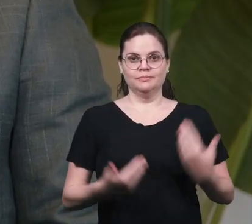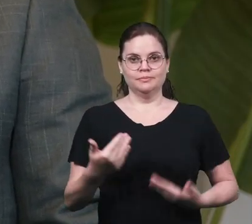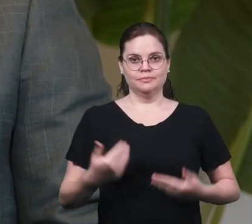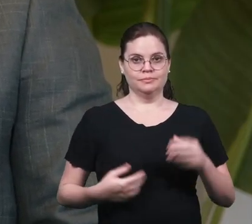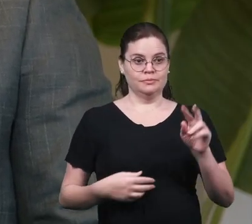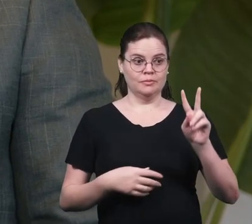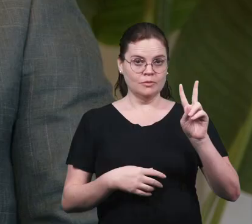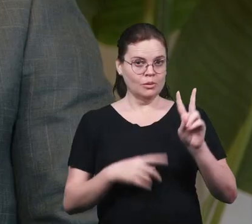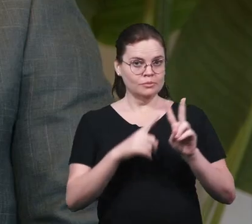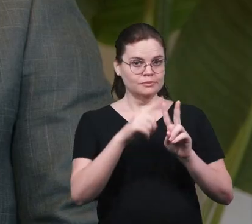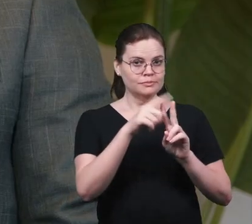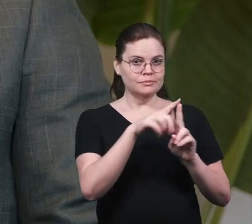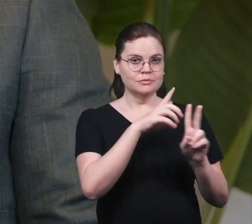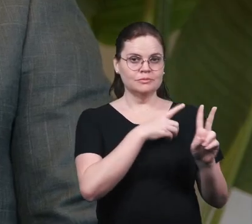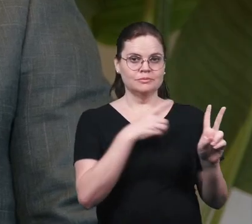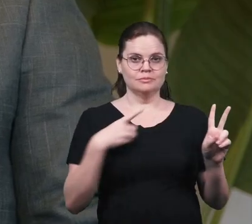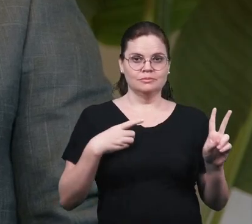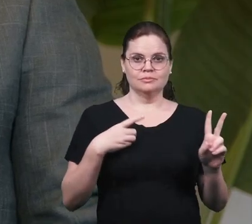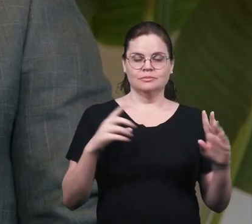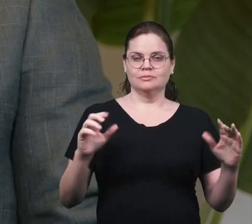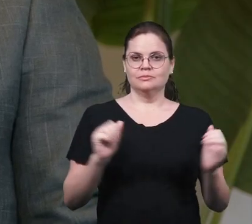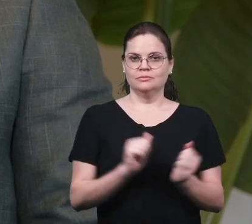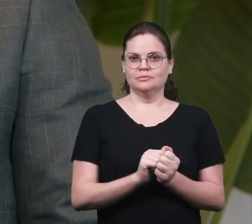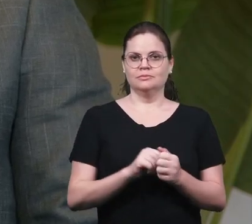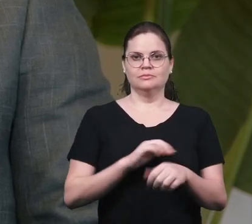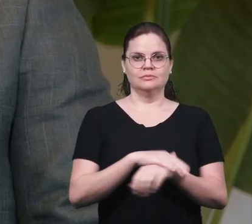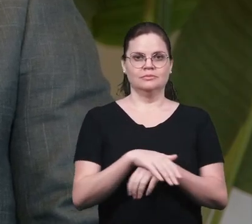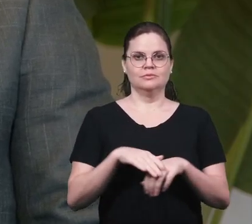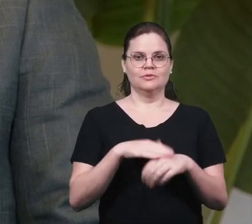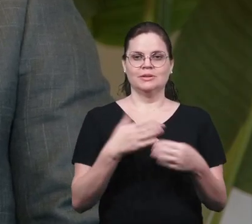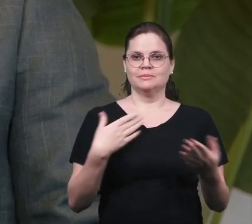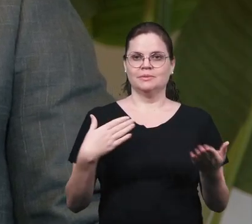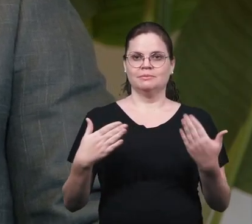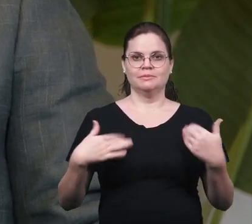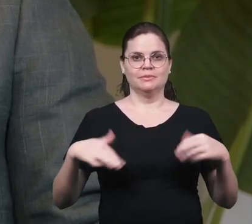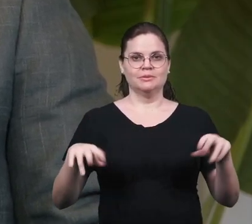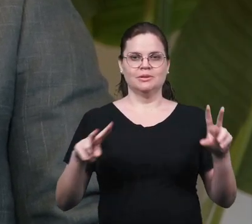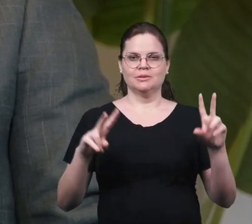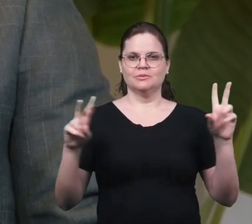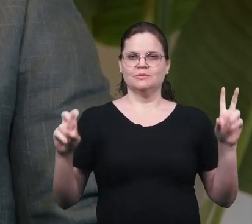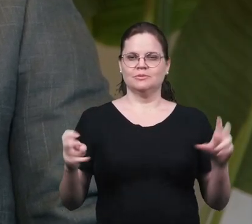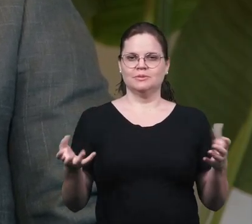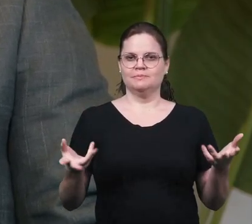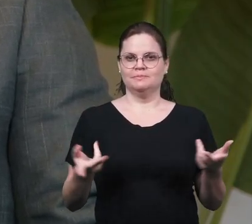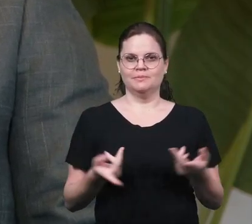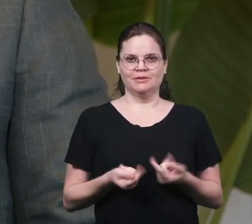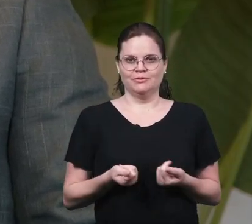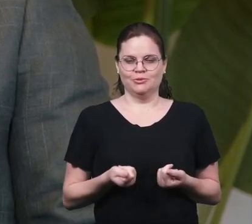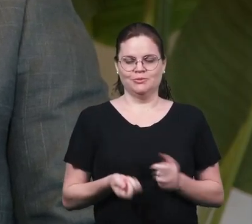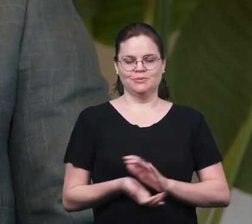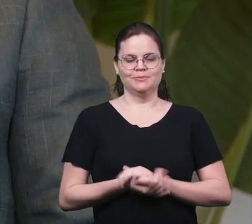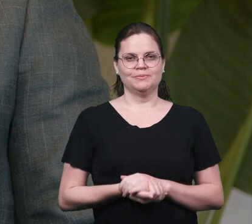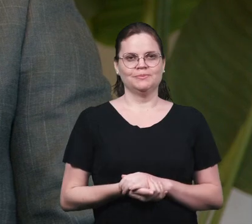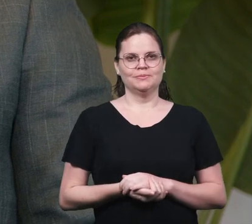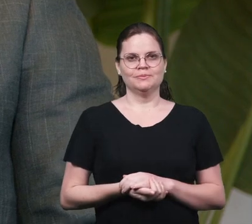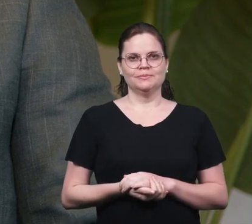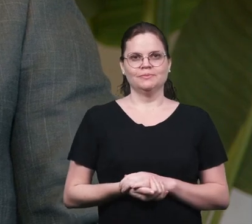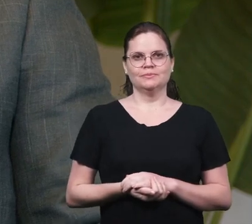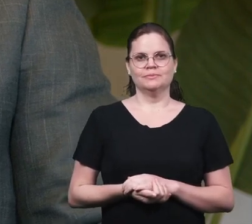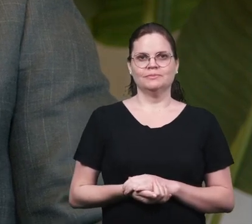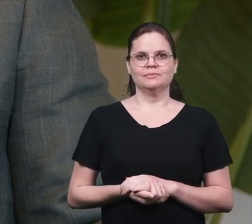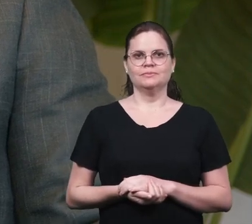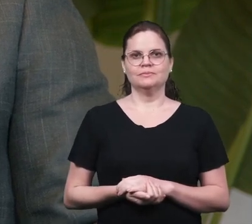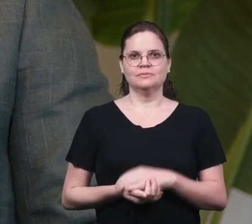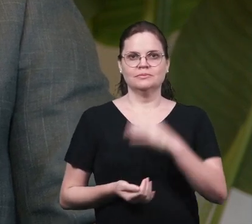estão aqui, para juntos tratarmos este assunto que para nós é maravilhoso. É